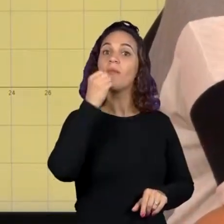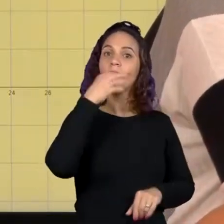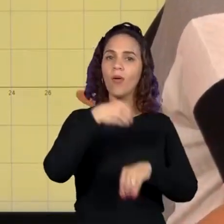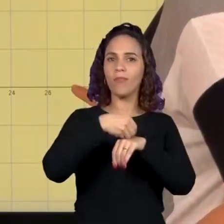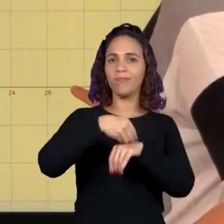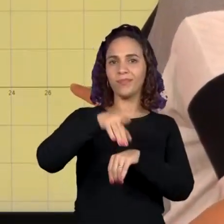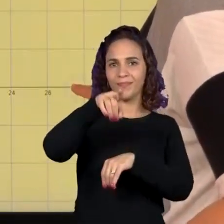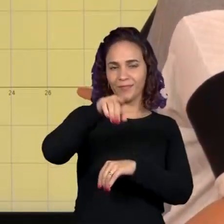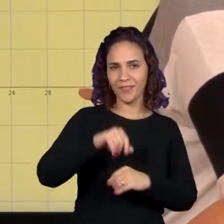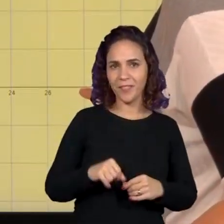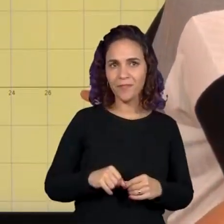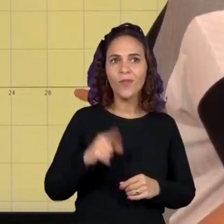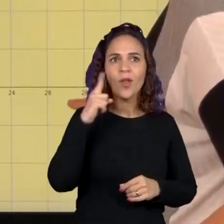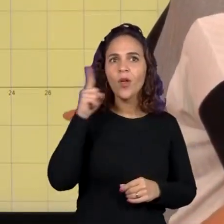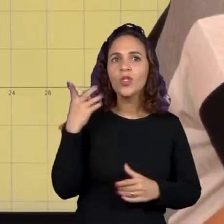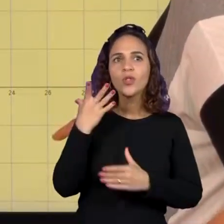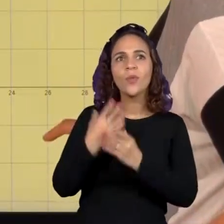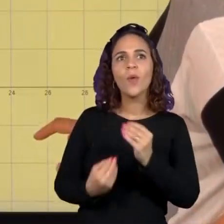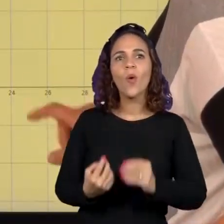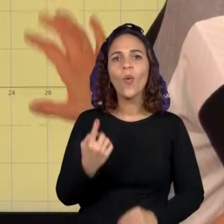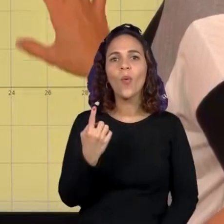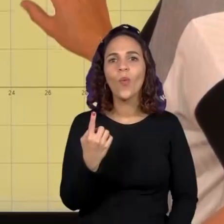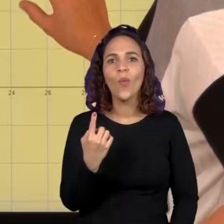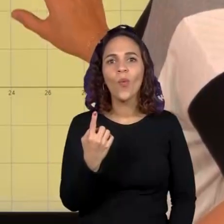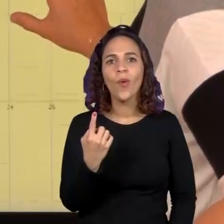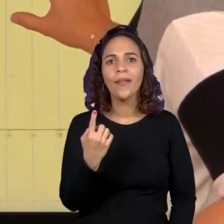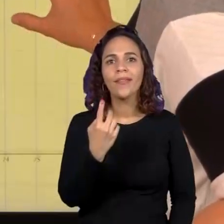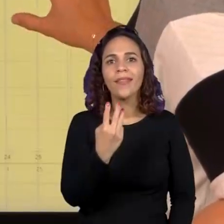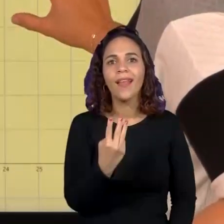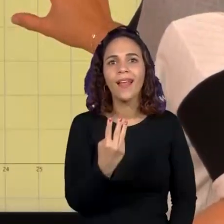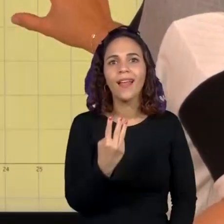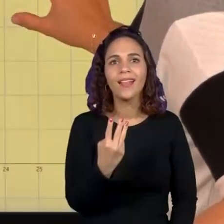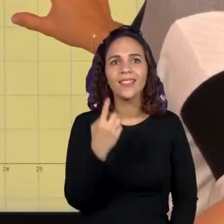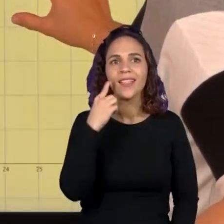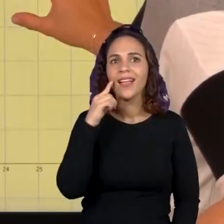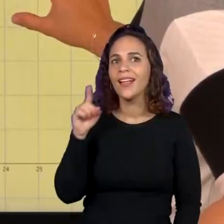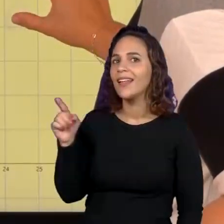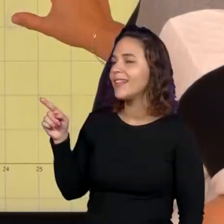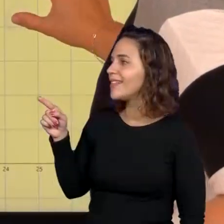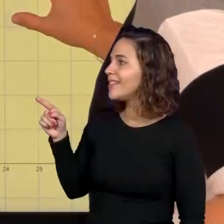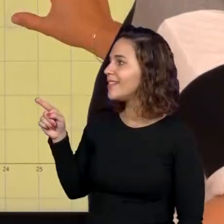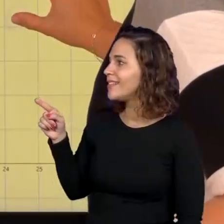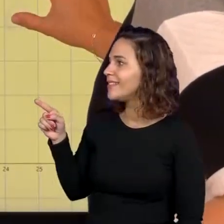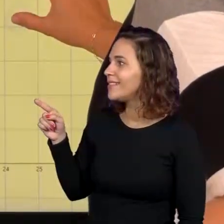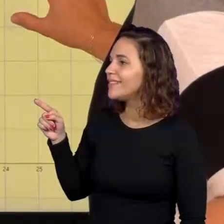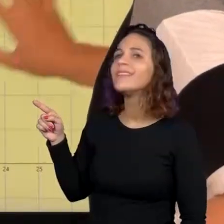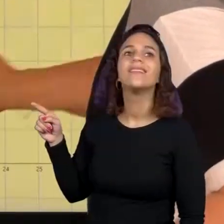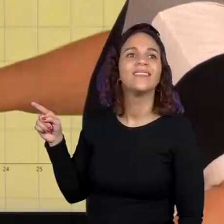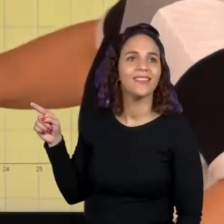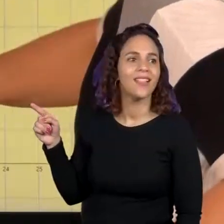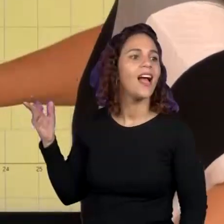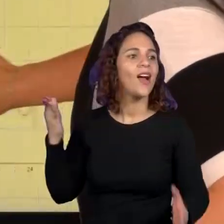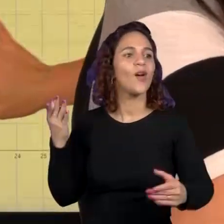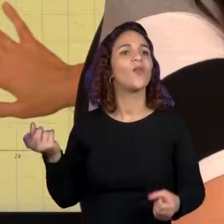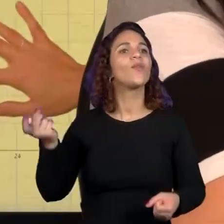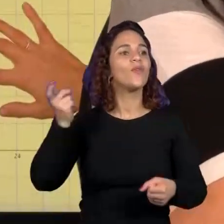gente dar para os estudantes. Se você aumenta o quadradinho de fundo, você aumenta a escala, Aí, ó lá, ó, ó. Viu?